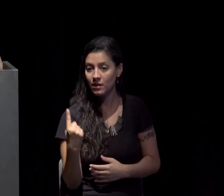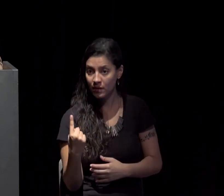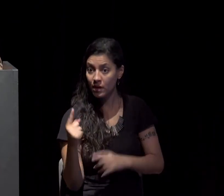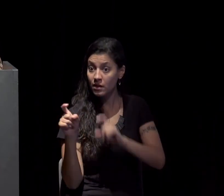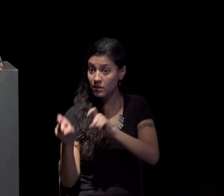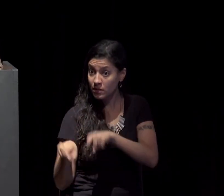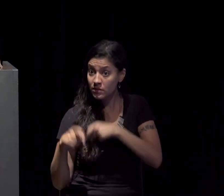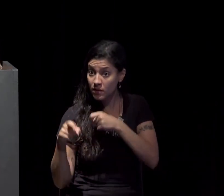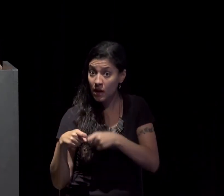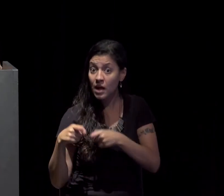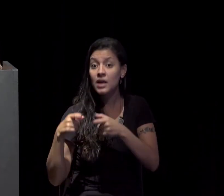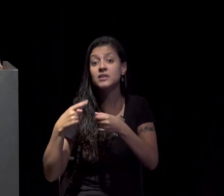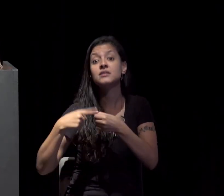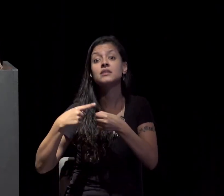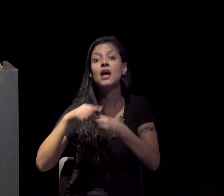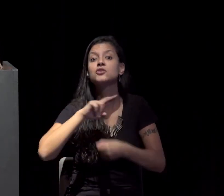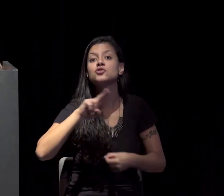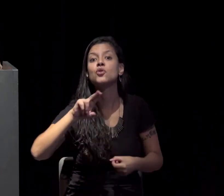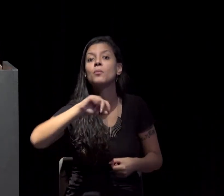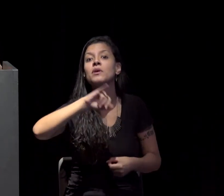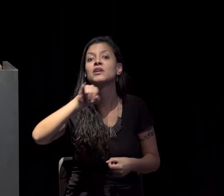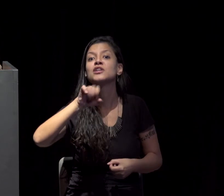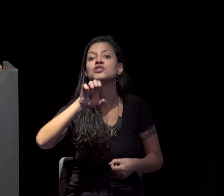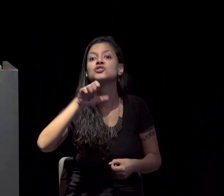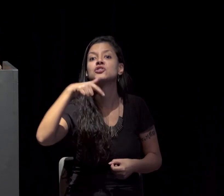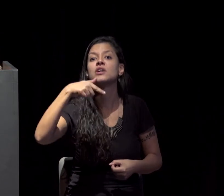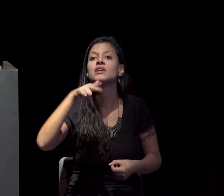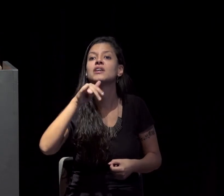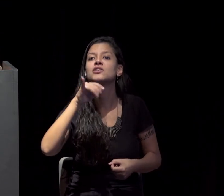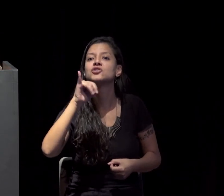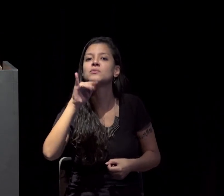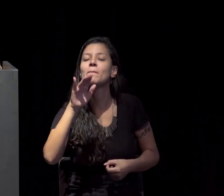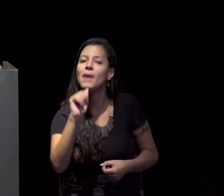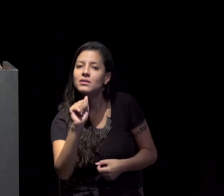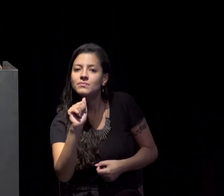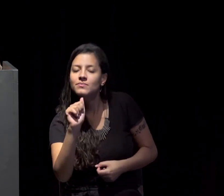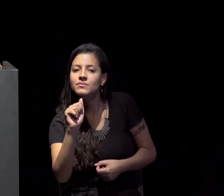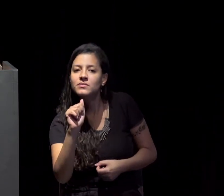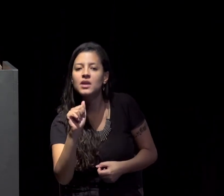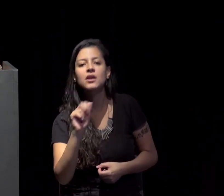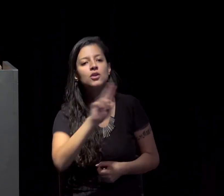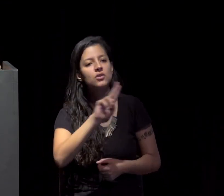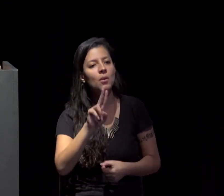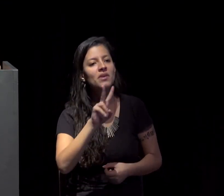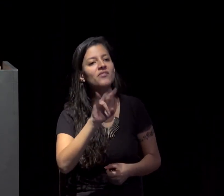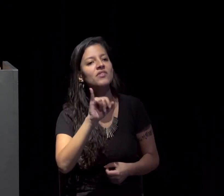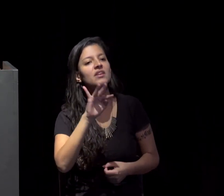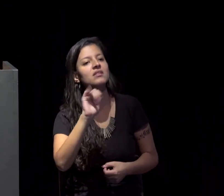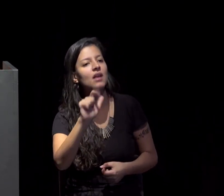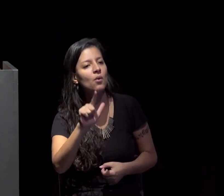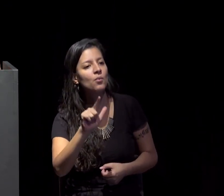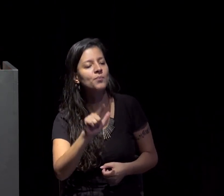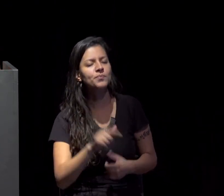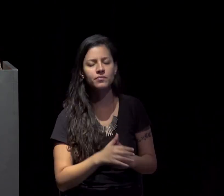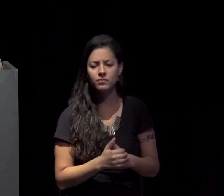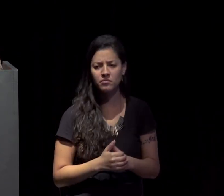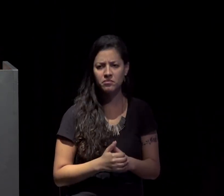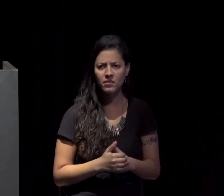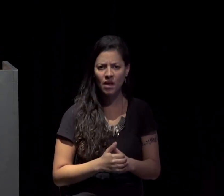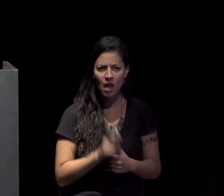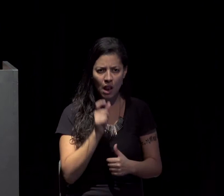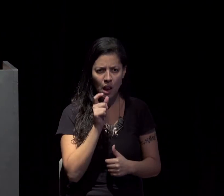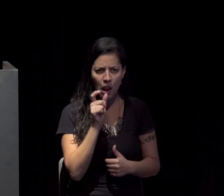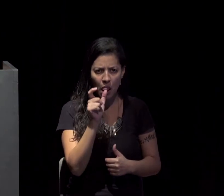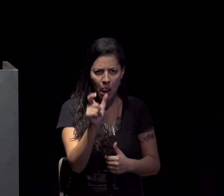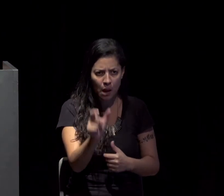de uma cidade chamada Jequitibá, um devoto de folia de reis e do congado, chamado Vital, ele afirma: eu não desperdiço